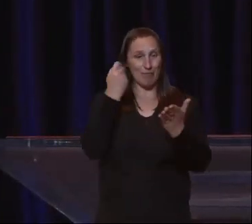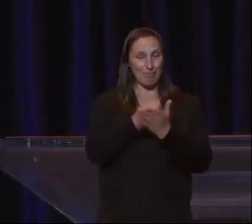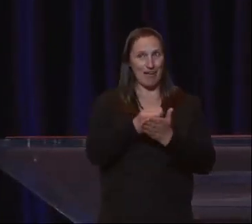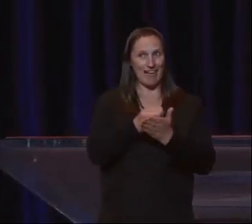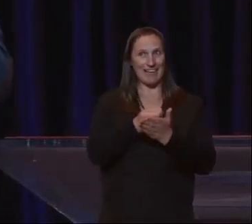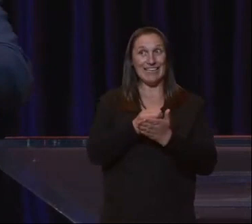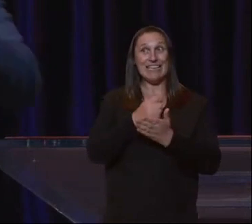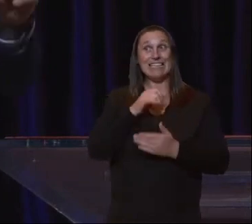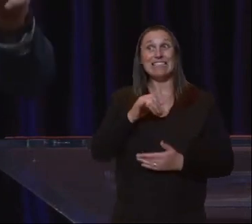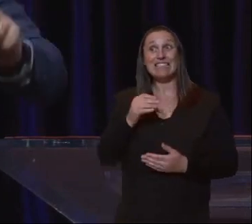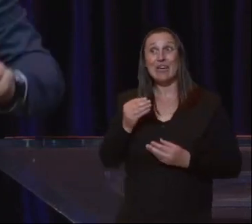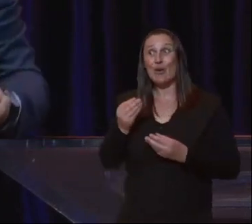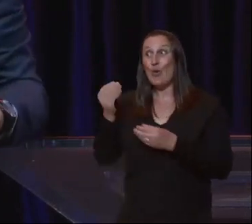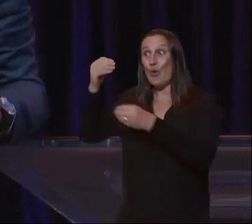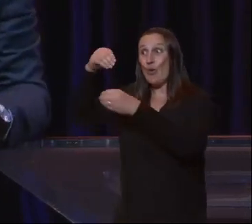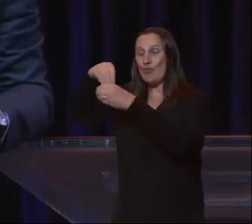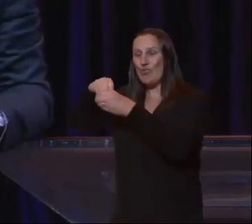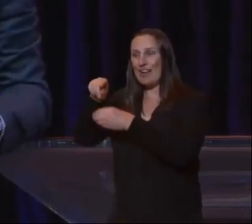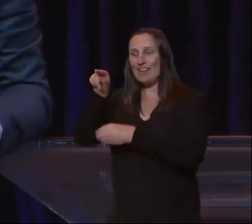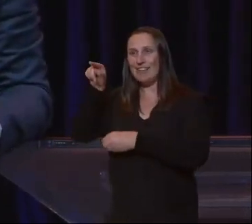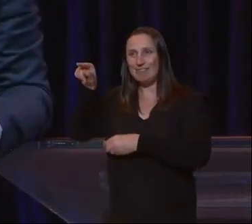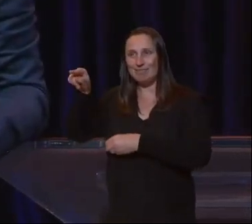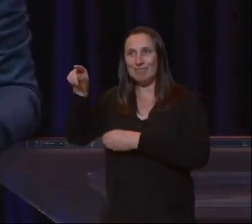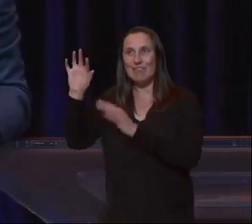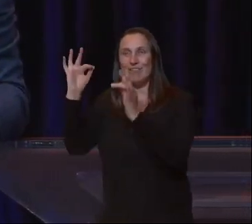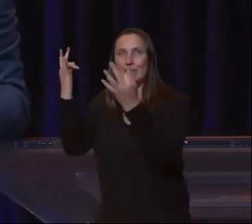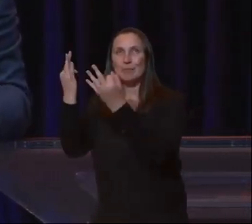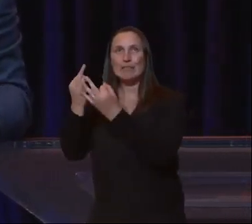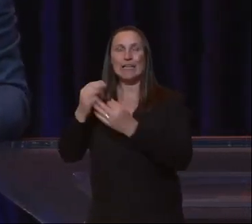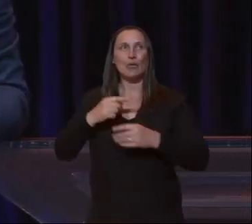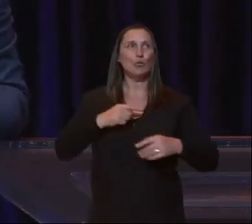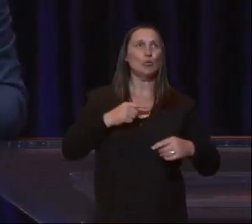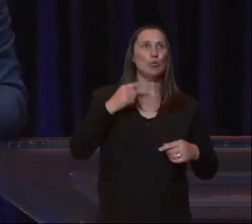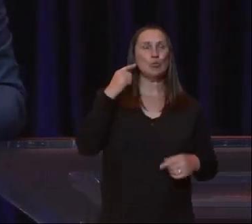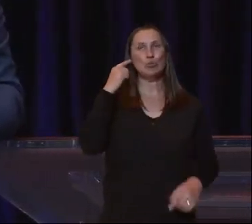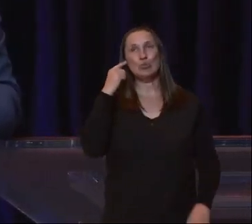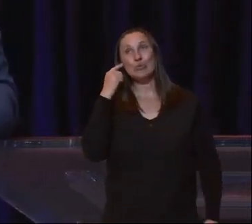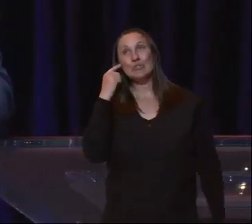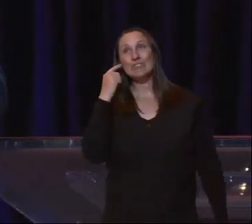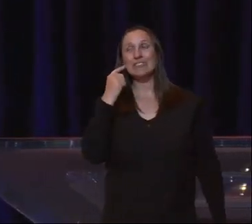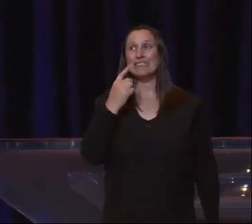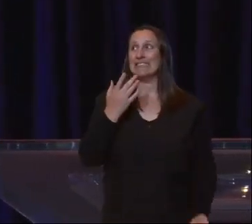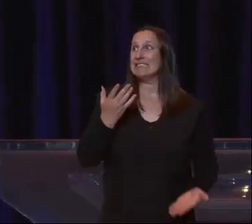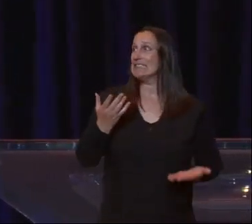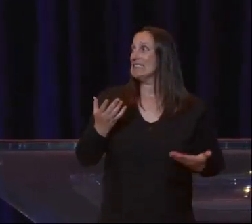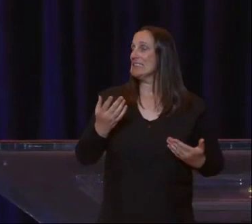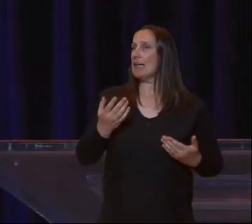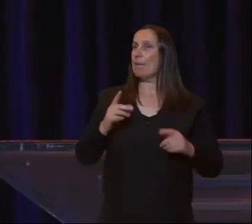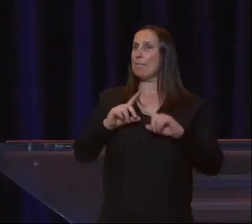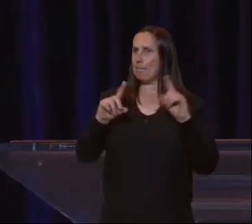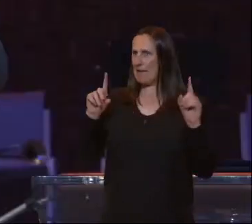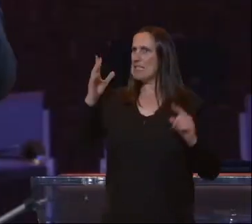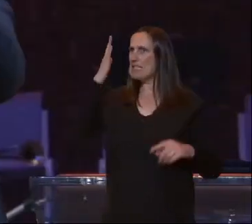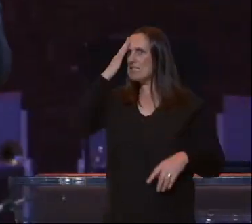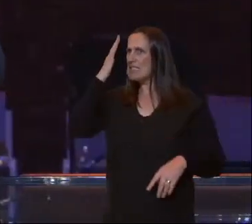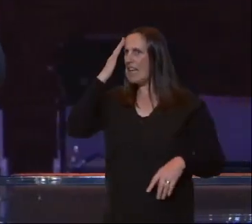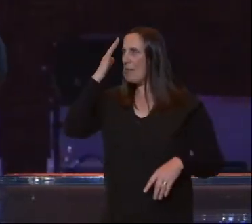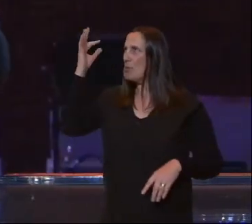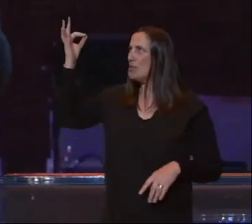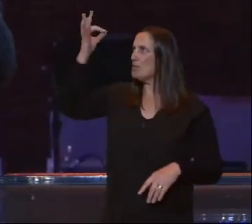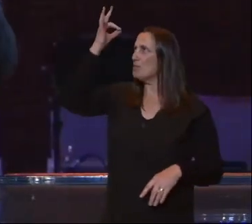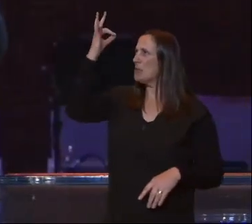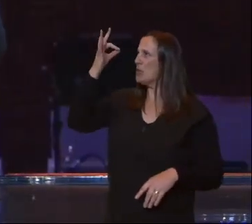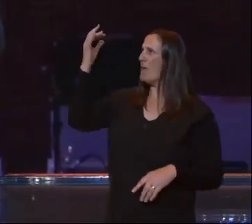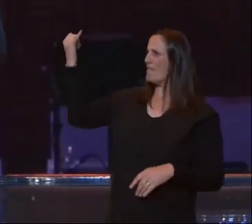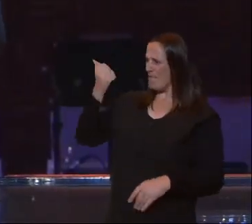desse a oferta, eu ia atrasar o cartão. Eu fiquei naquela dúvida. Mas sabe quando o Espírito Santo te dá uma direção e